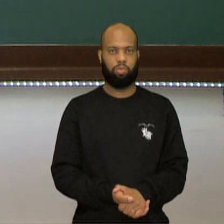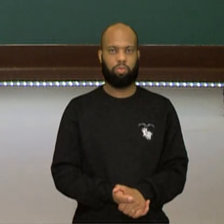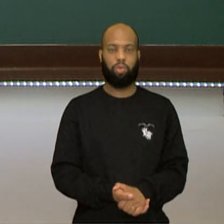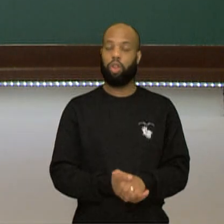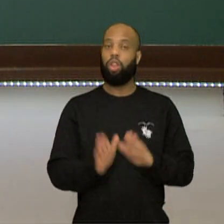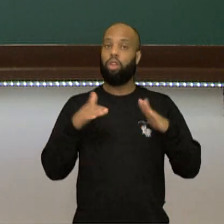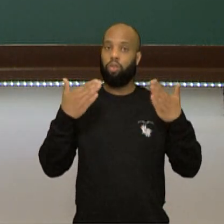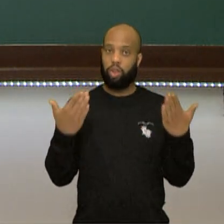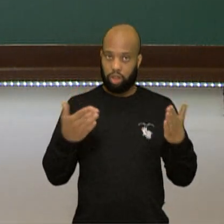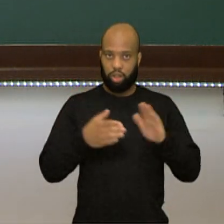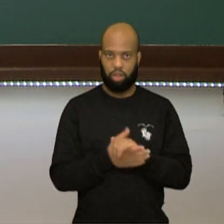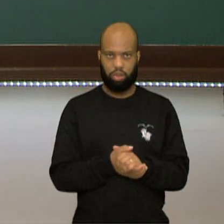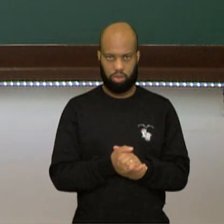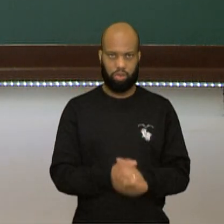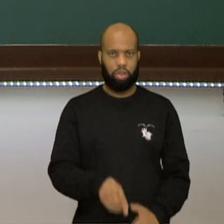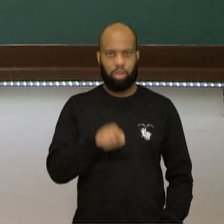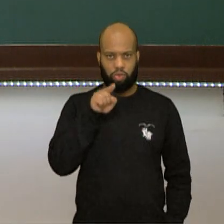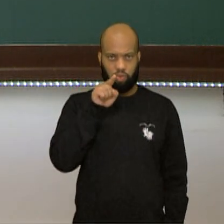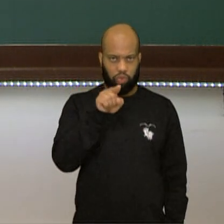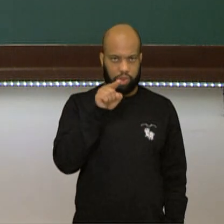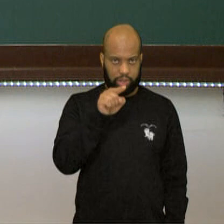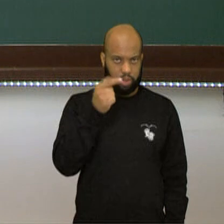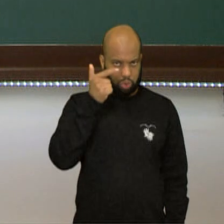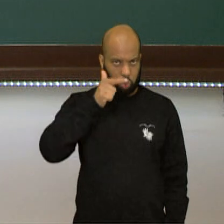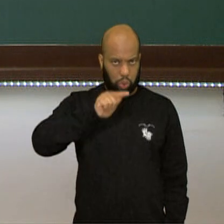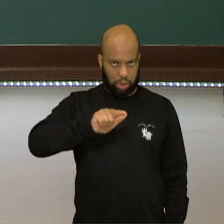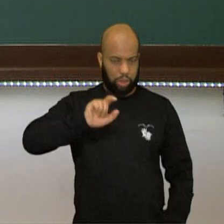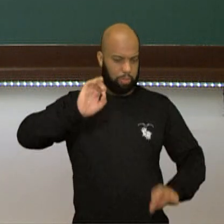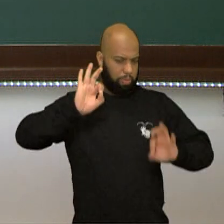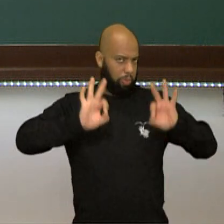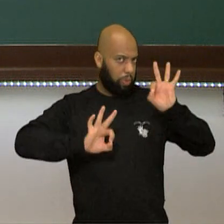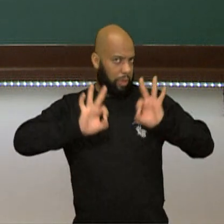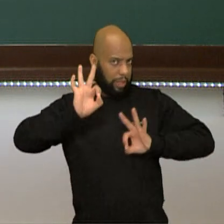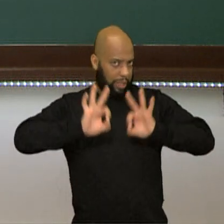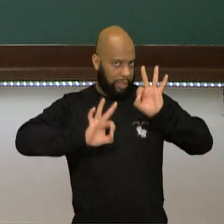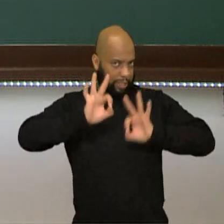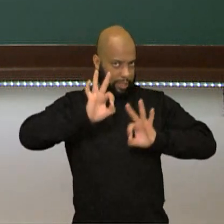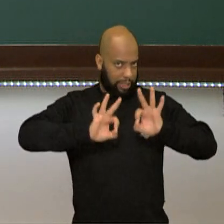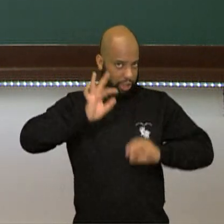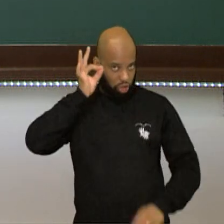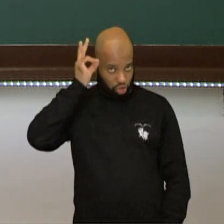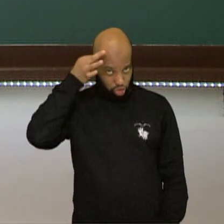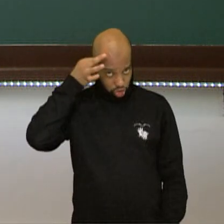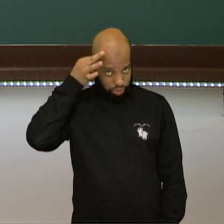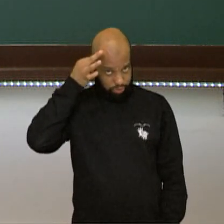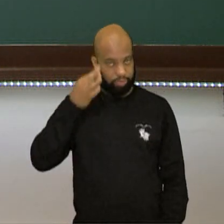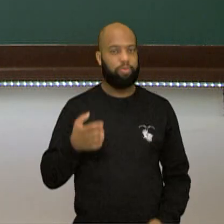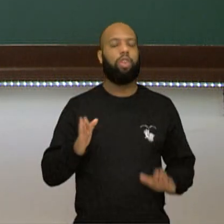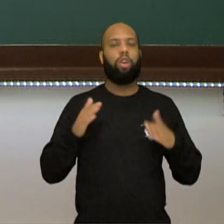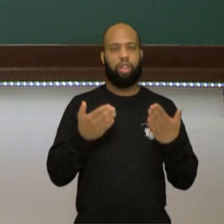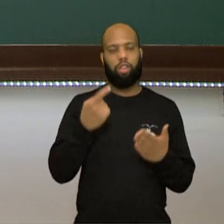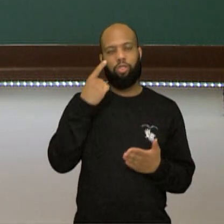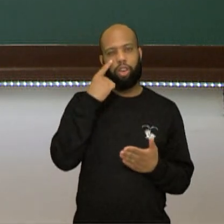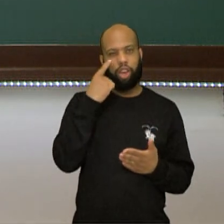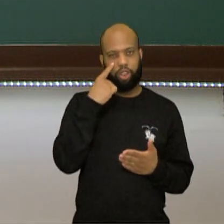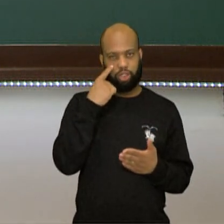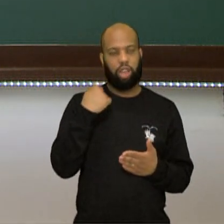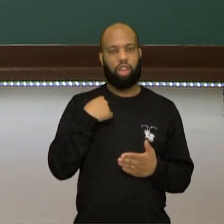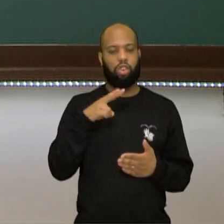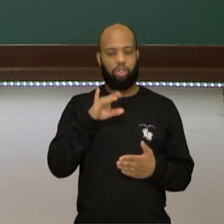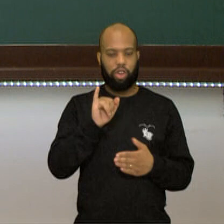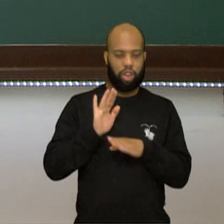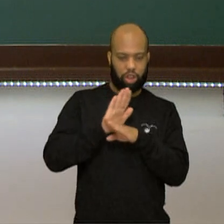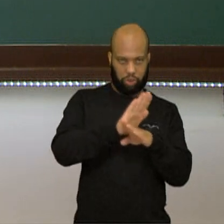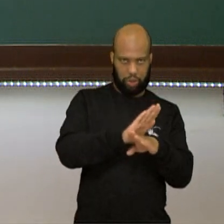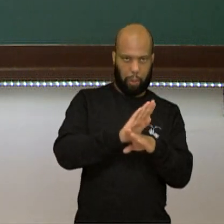E aí, já conseguiu planejar? Já, né? Então vem aqui, vamos partir desse planejamento, eu vou ajudar você um